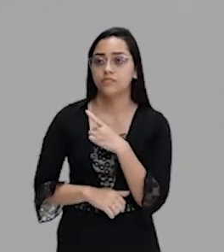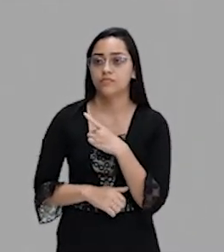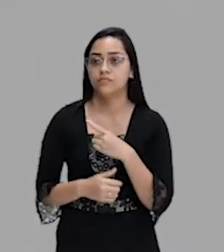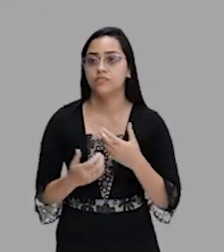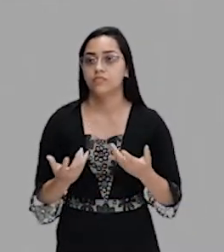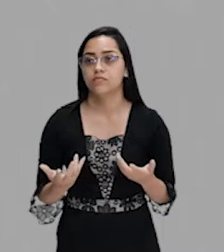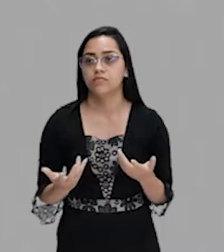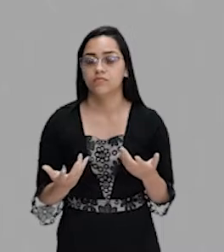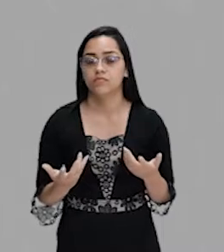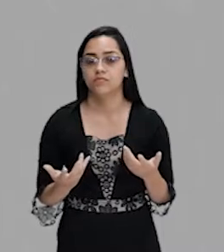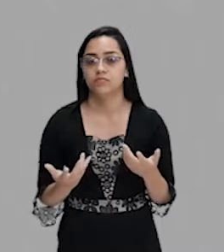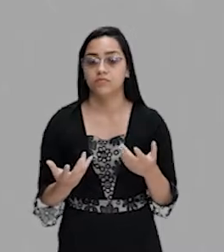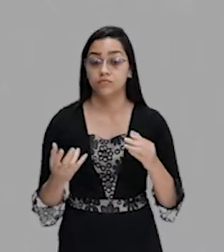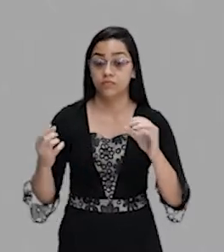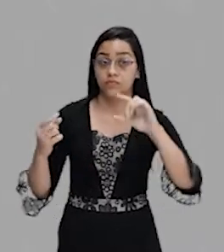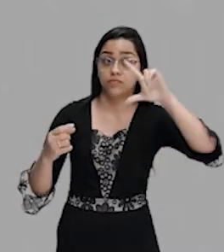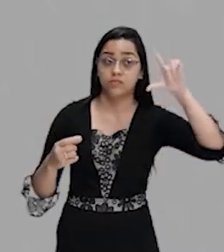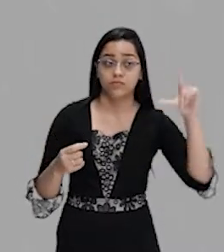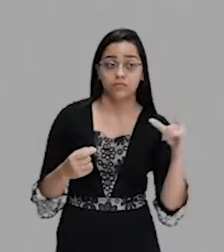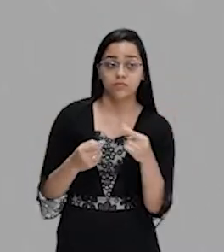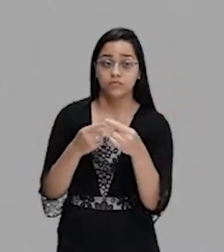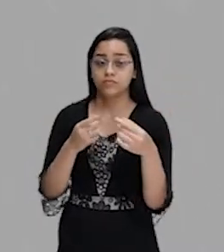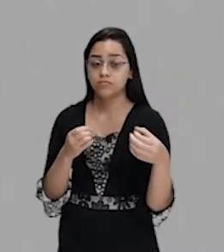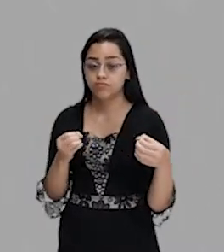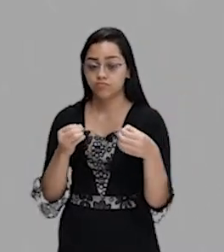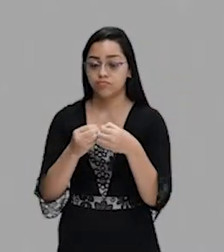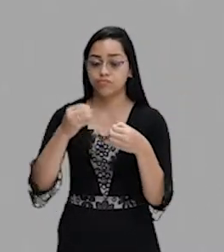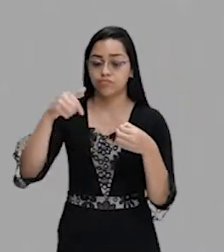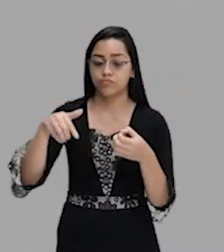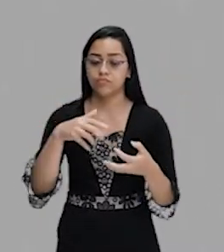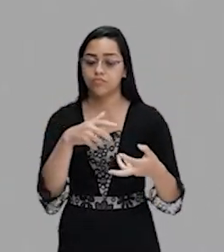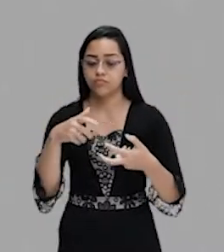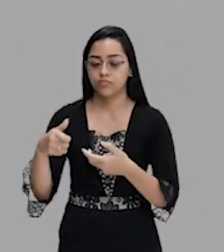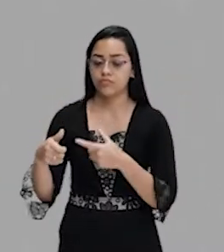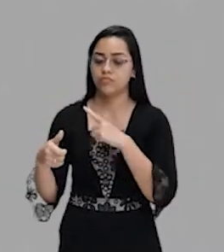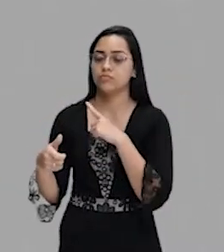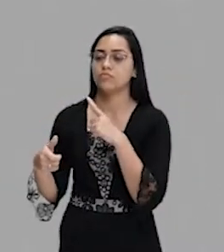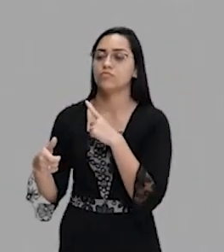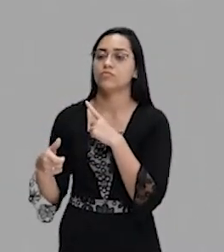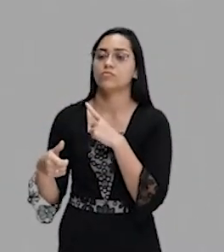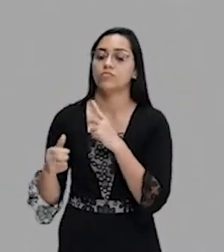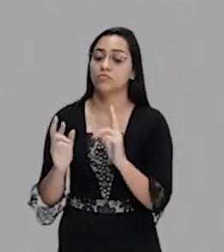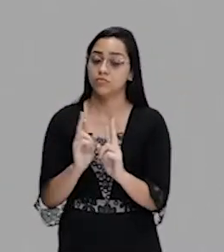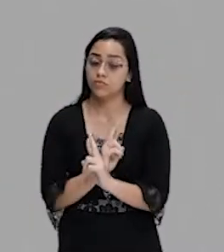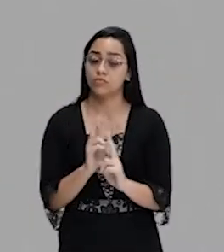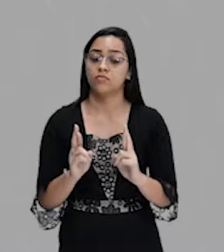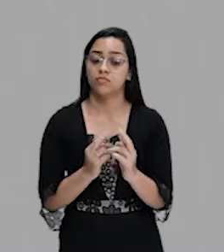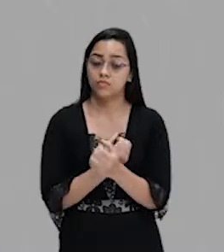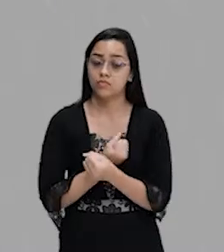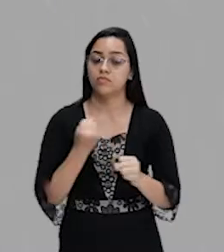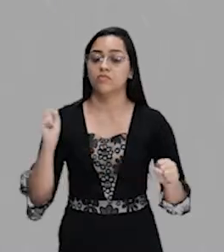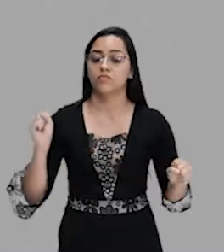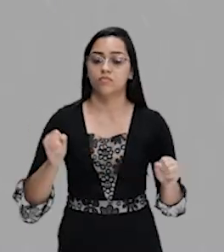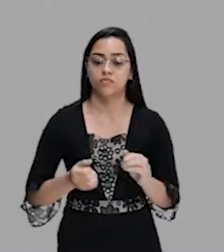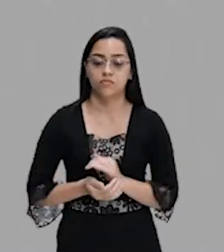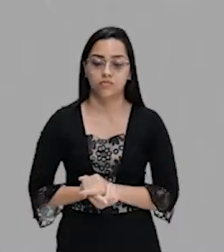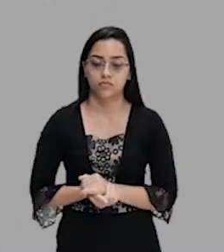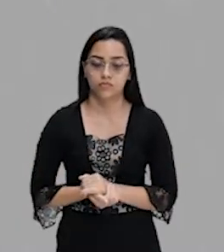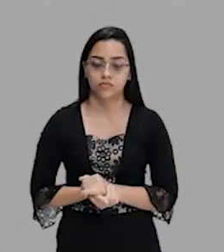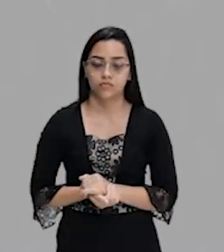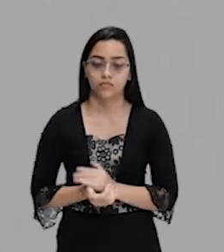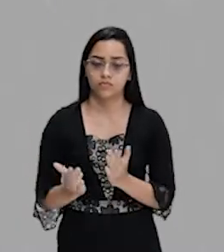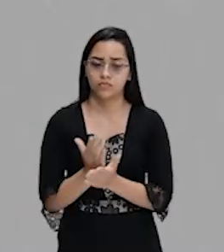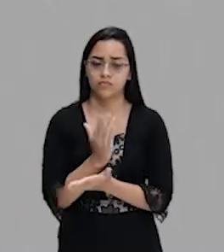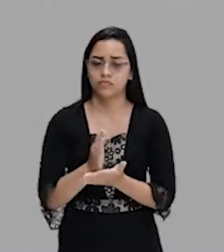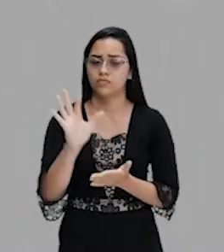esse astro celeste aí que está mais próximo da gente e que a gente tem aí uma relação muito grande com ele, né? Bom,